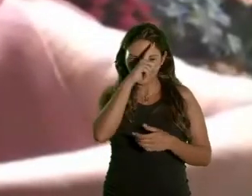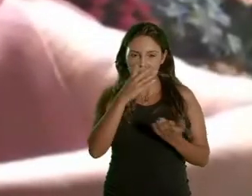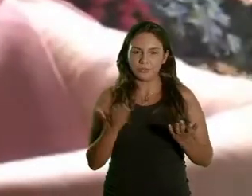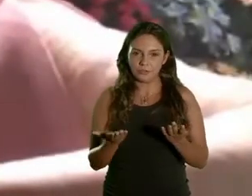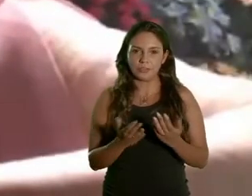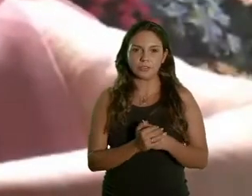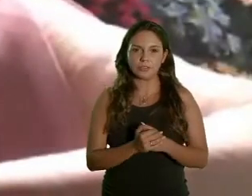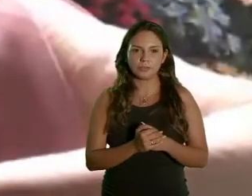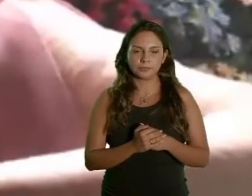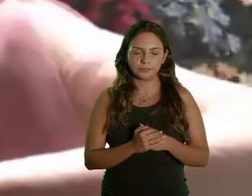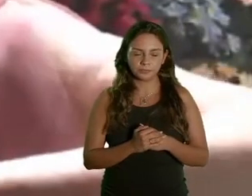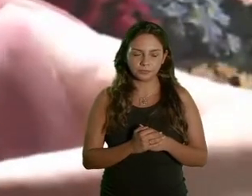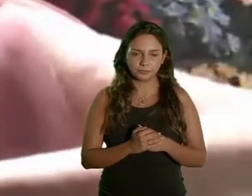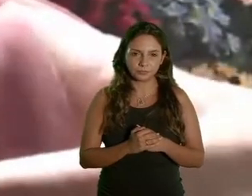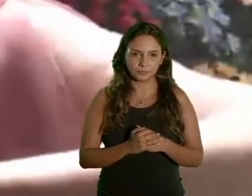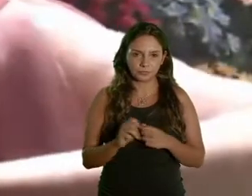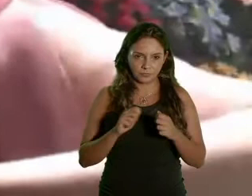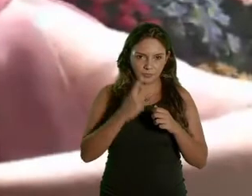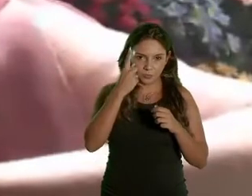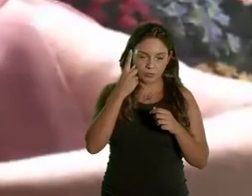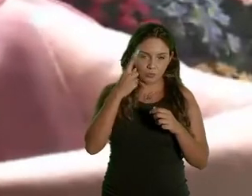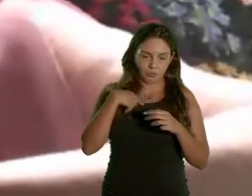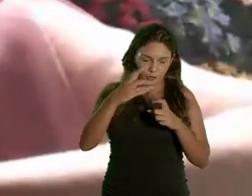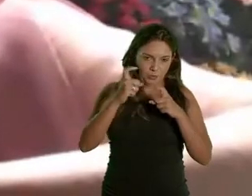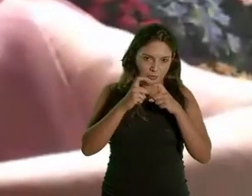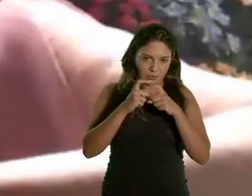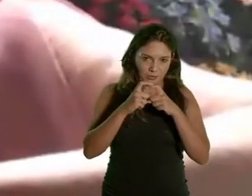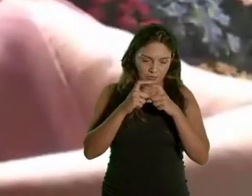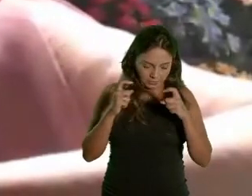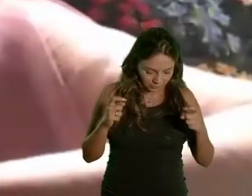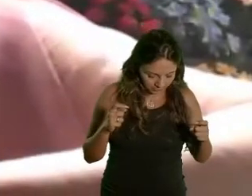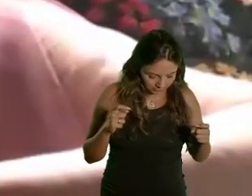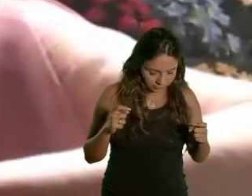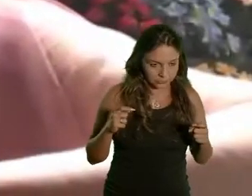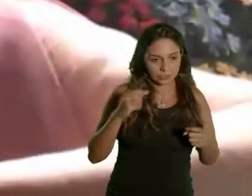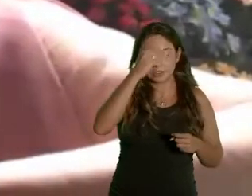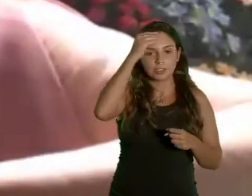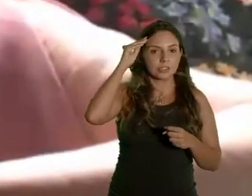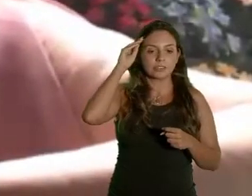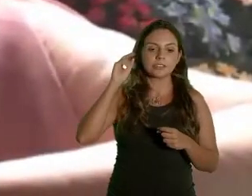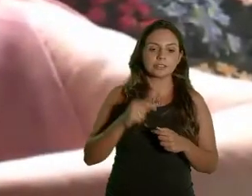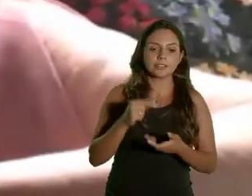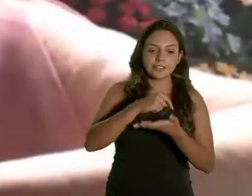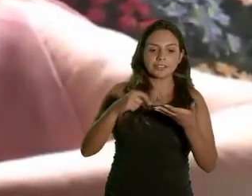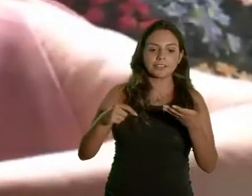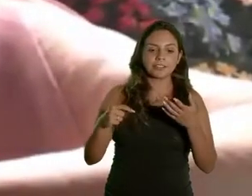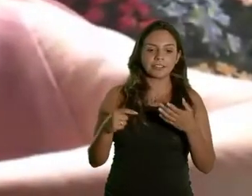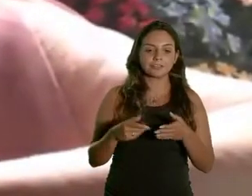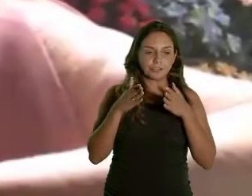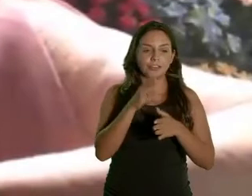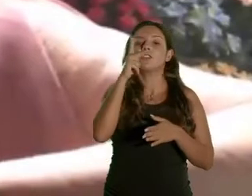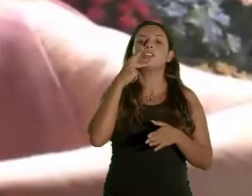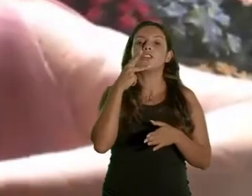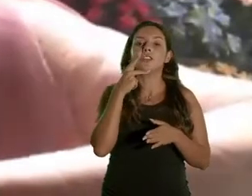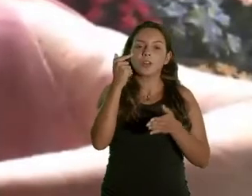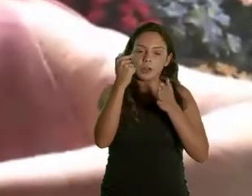difícil. Eu fui fazer uma consulta, até esqueci de tanto escrever do oculista, ele chegou lá e falou assim: